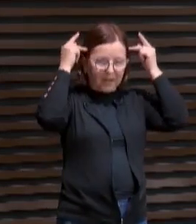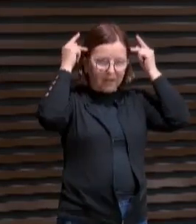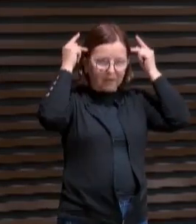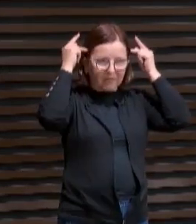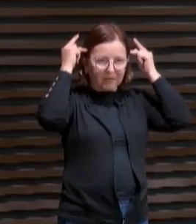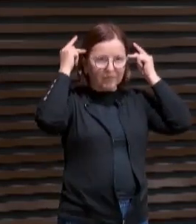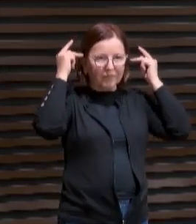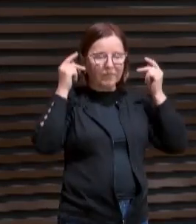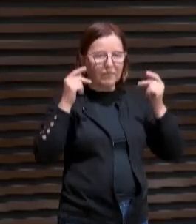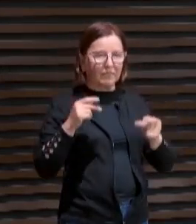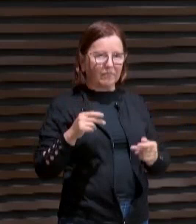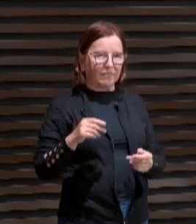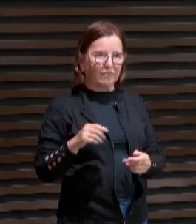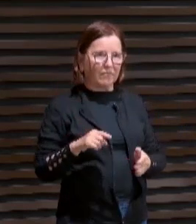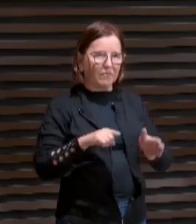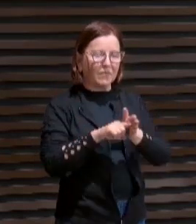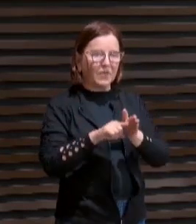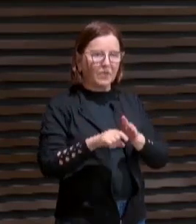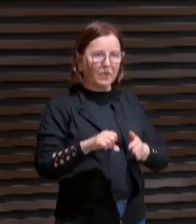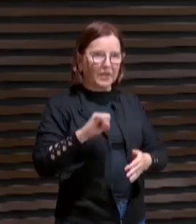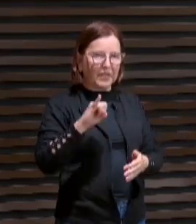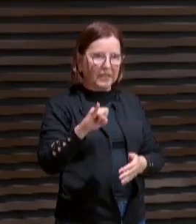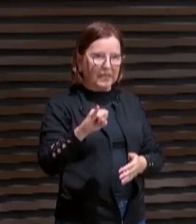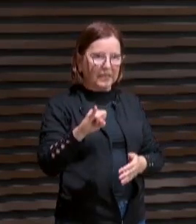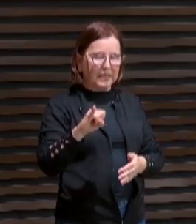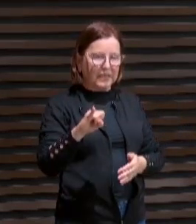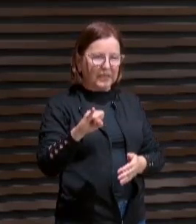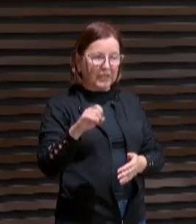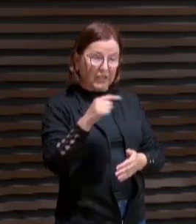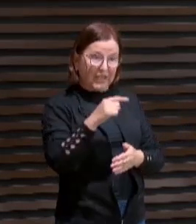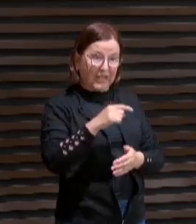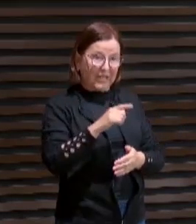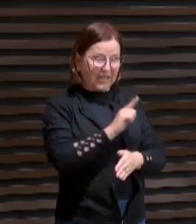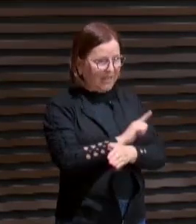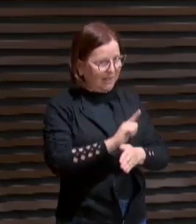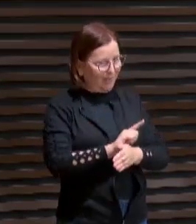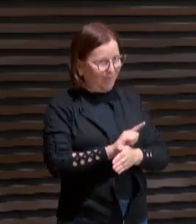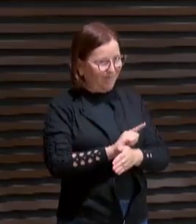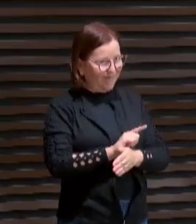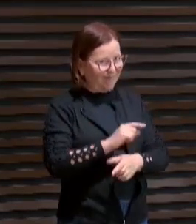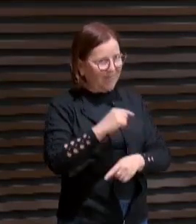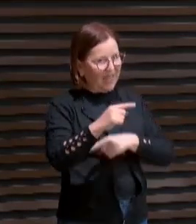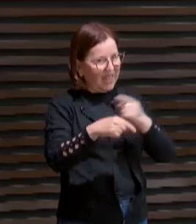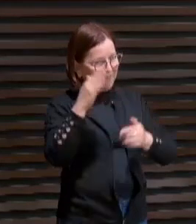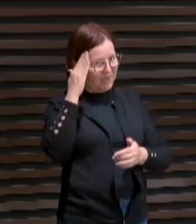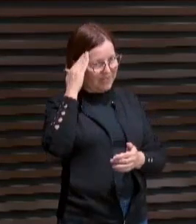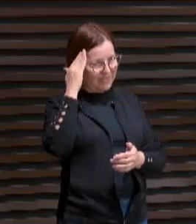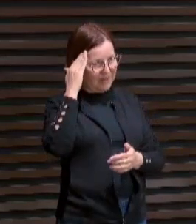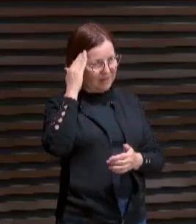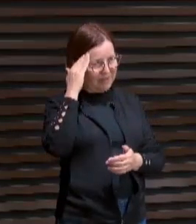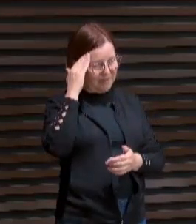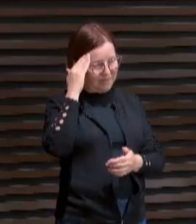isto, perguntou se aquele homem era galileu. Ao saber que era da jurisdição